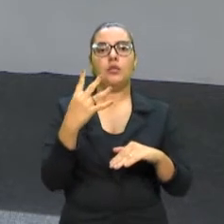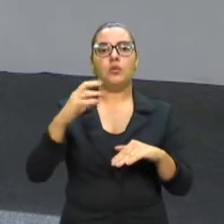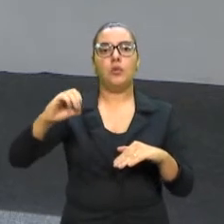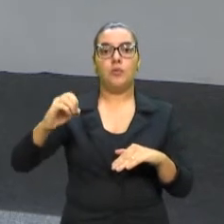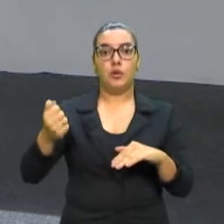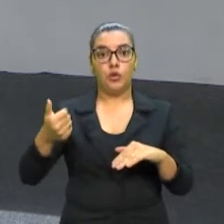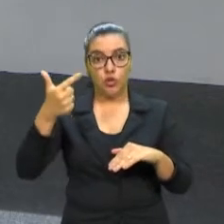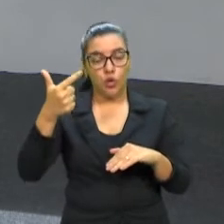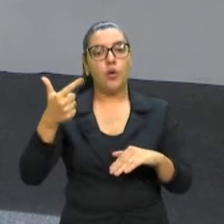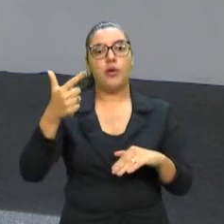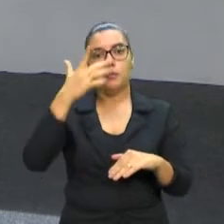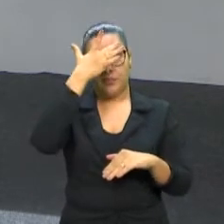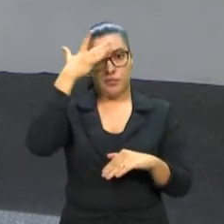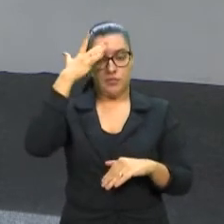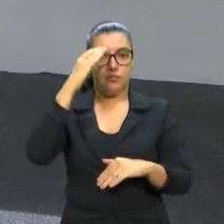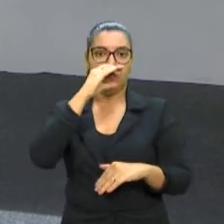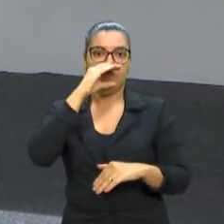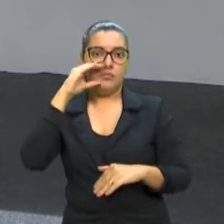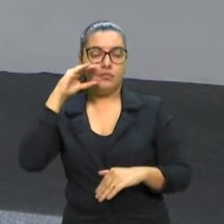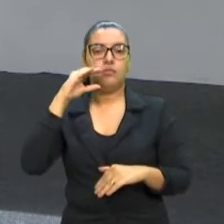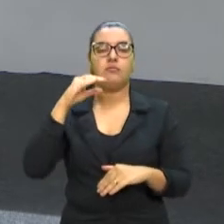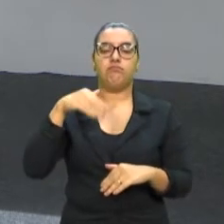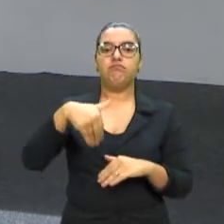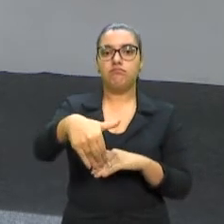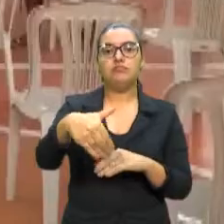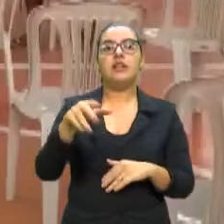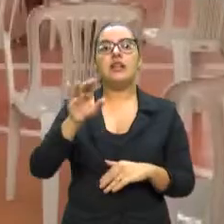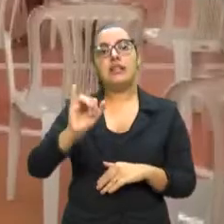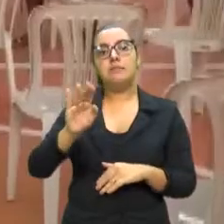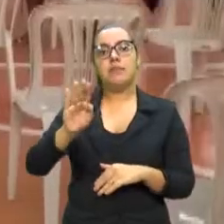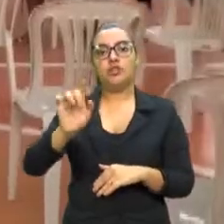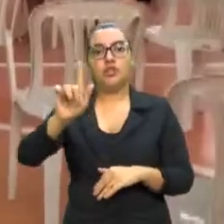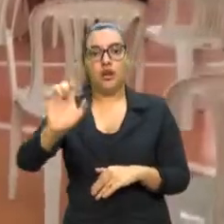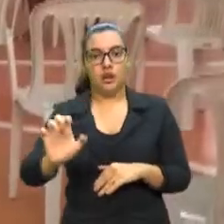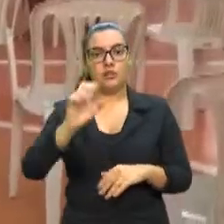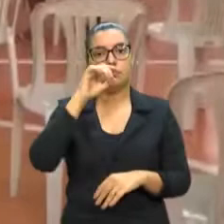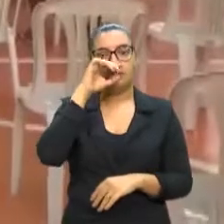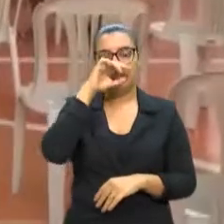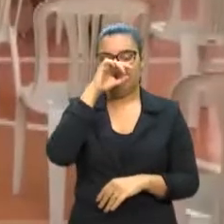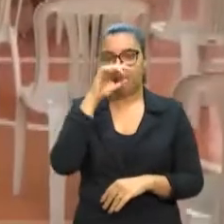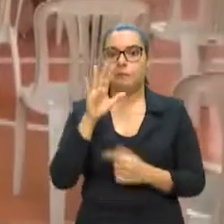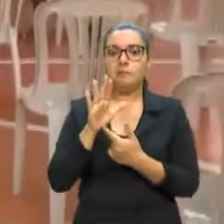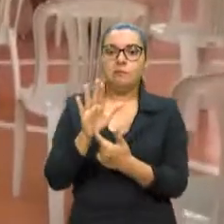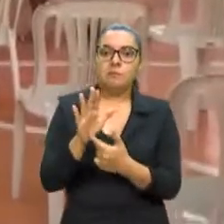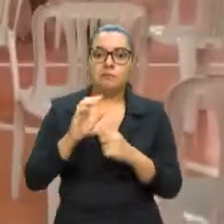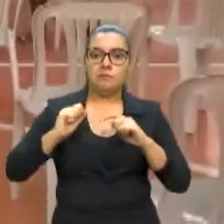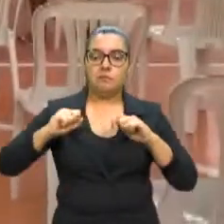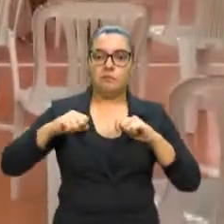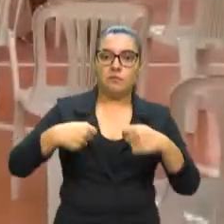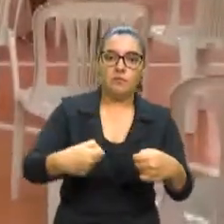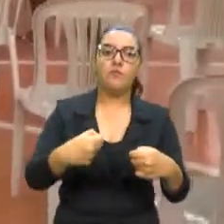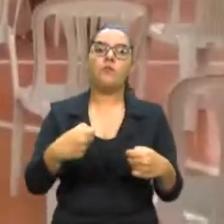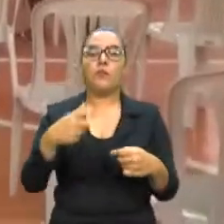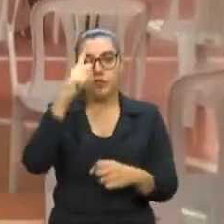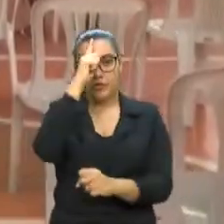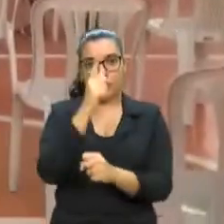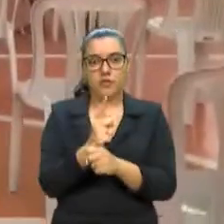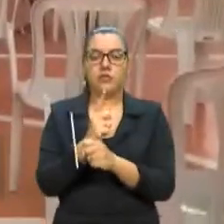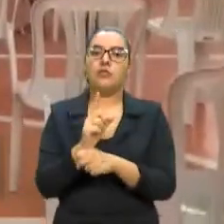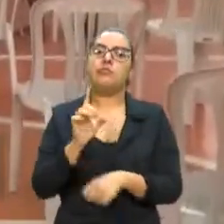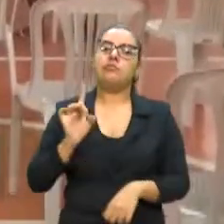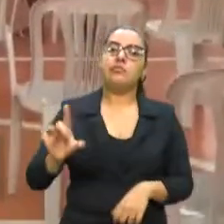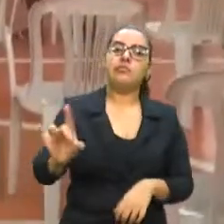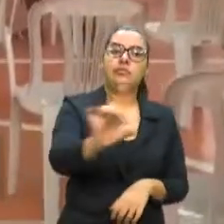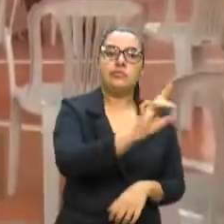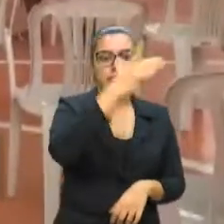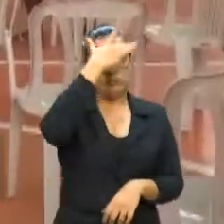adultos estimados no último censo do IBGE. Isso mostra o esforço da gestão em cadastrar as pessoas no